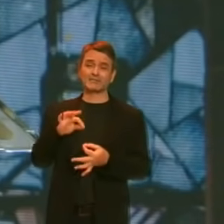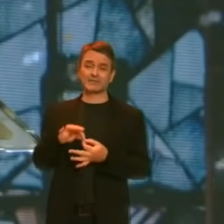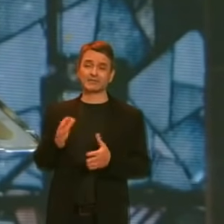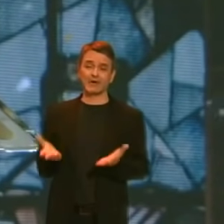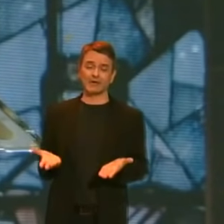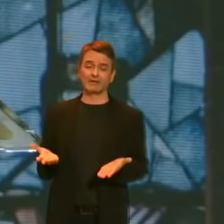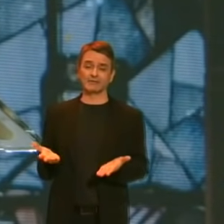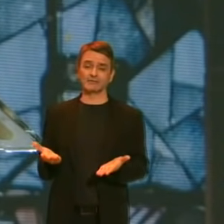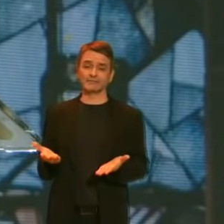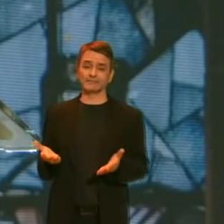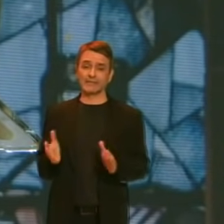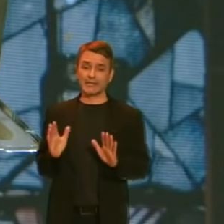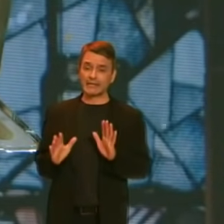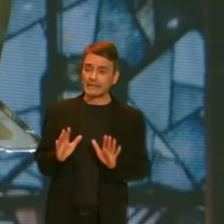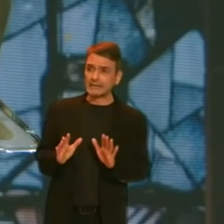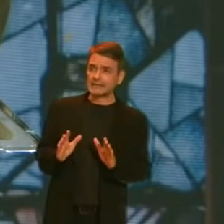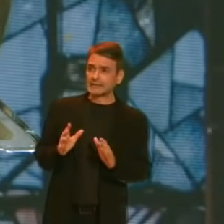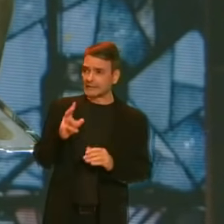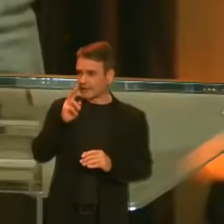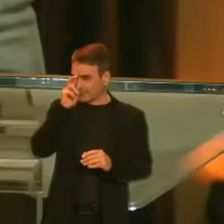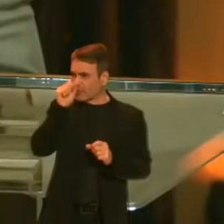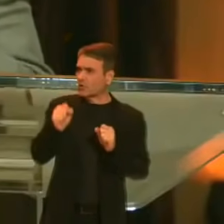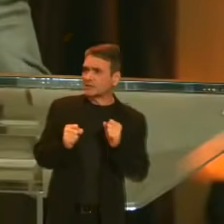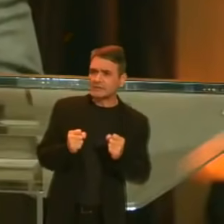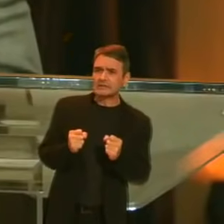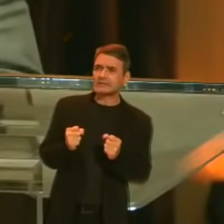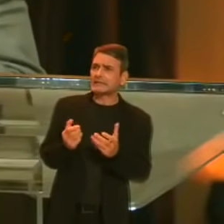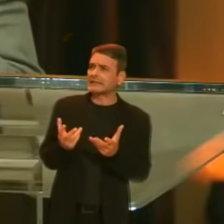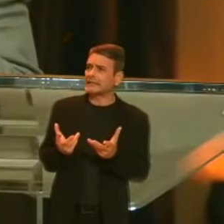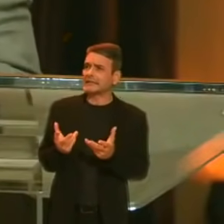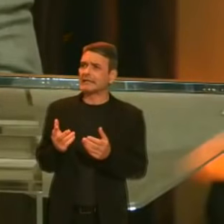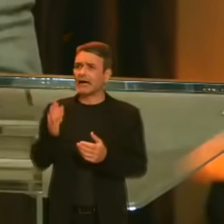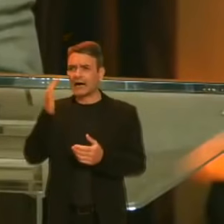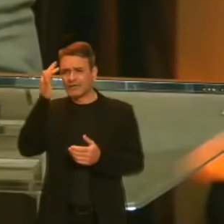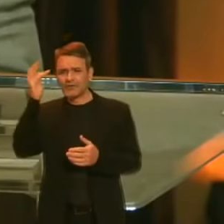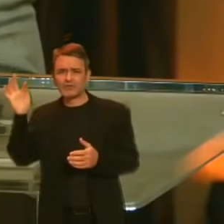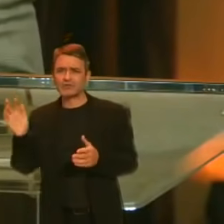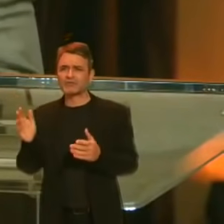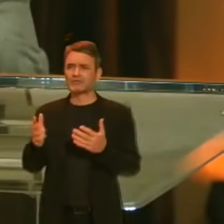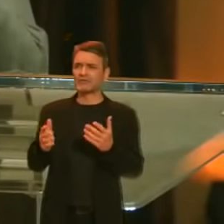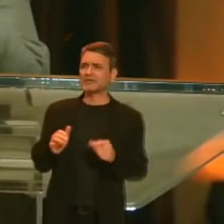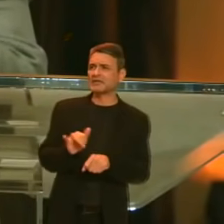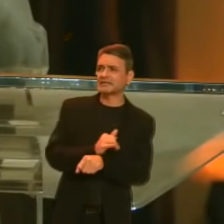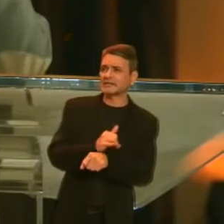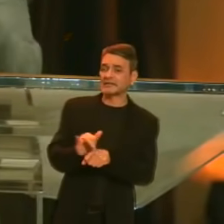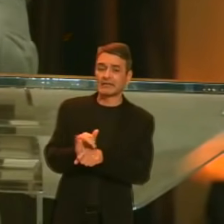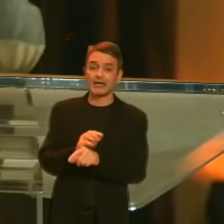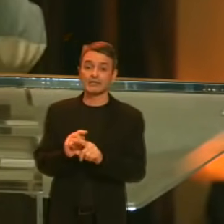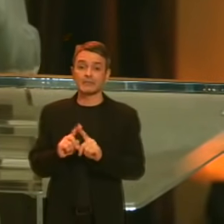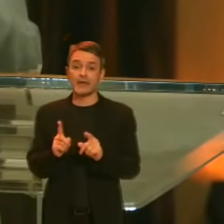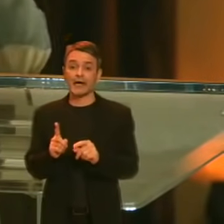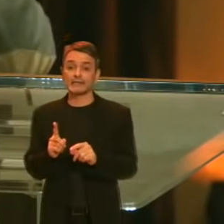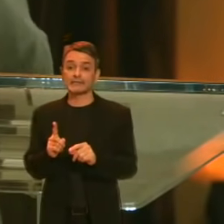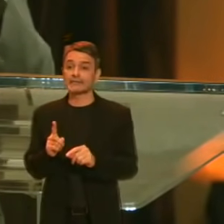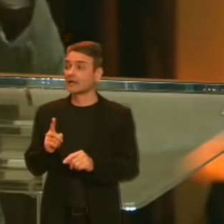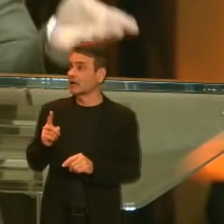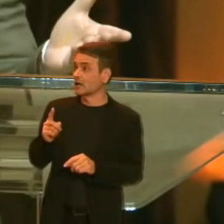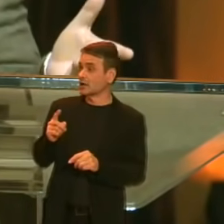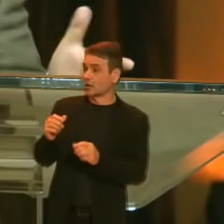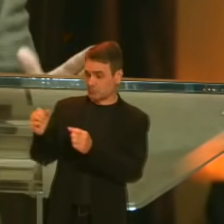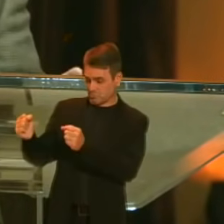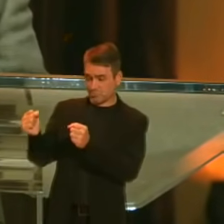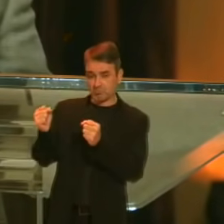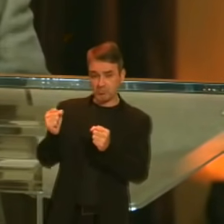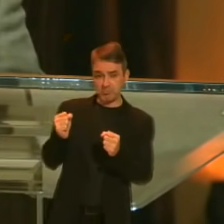lutar essa batalha não virão de uma filosofia, de uma estratégia, de uma postura, mas só no poder do Espírito Santo